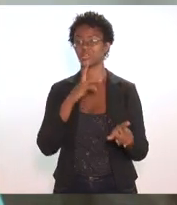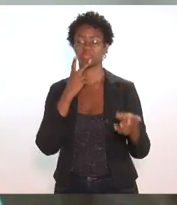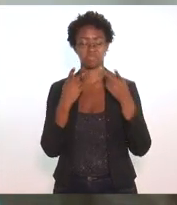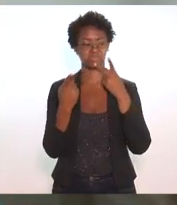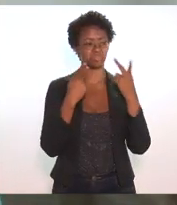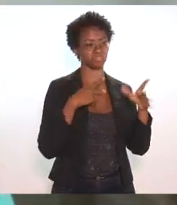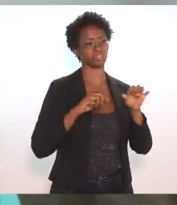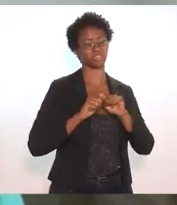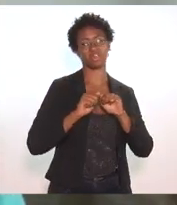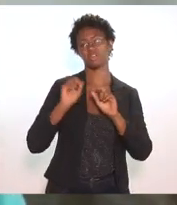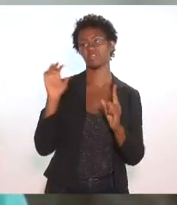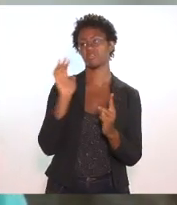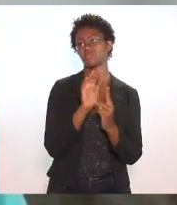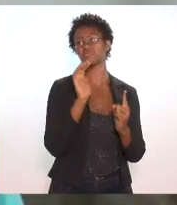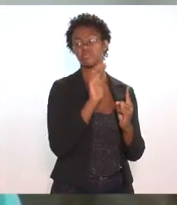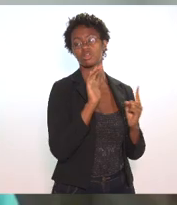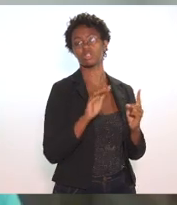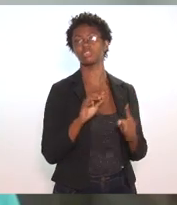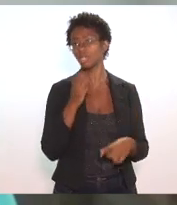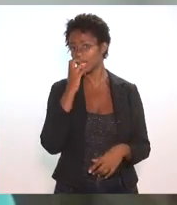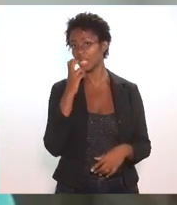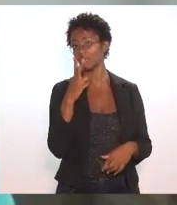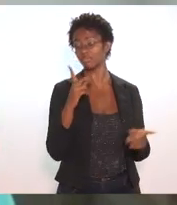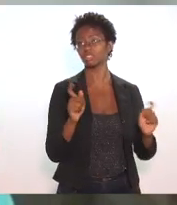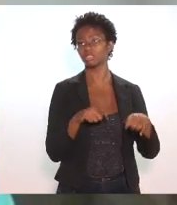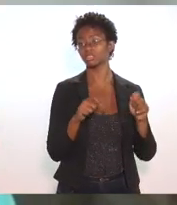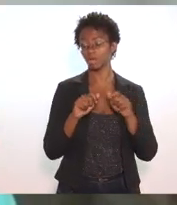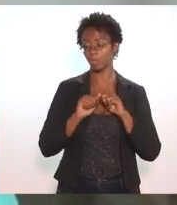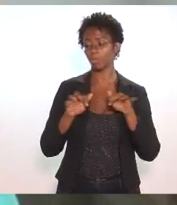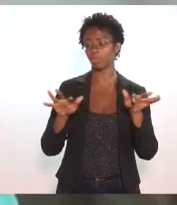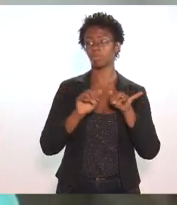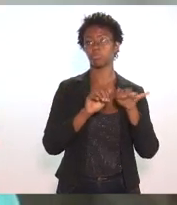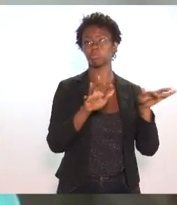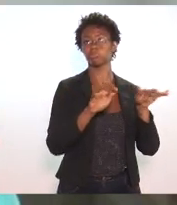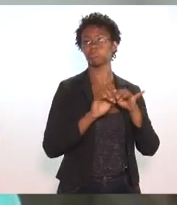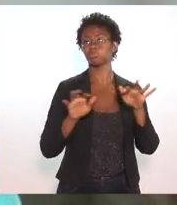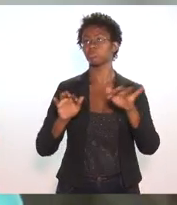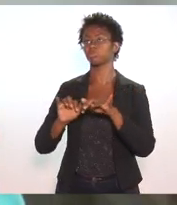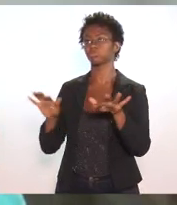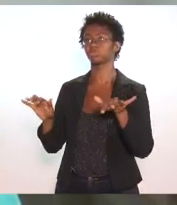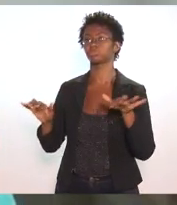opinião, é um campo fértil para ele se multiplicar.